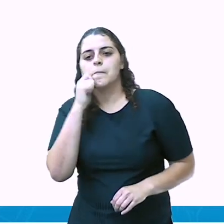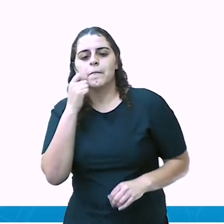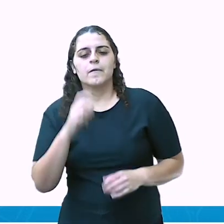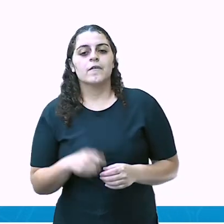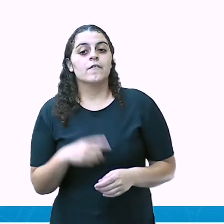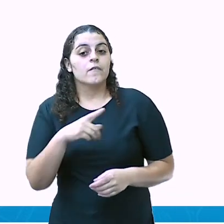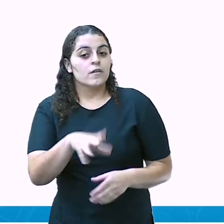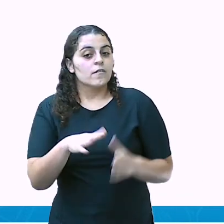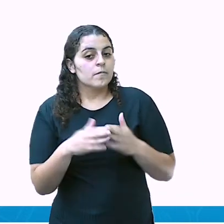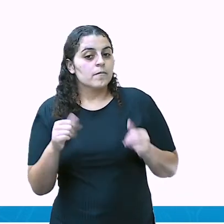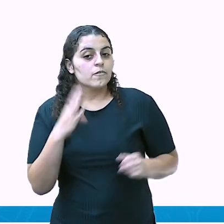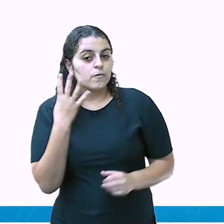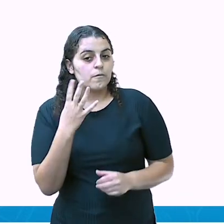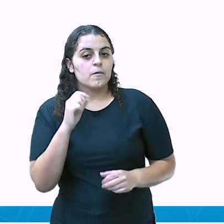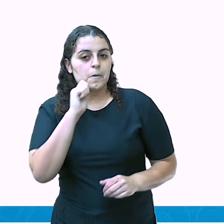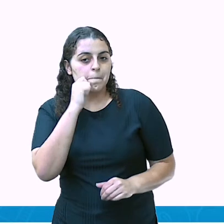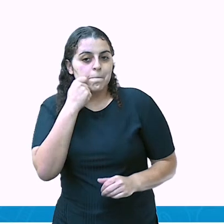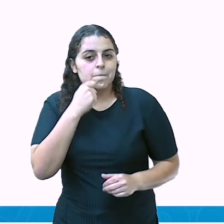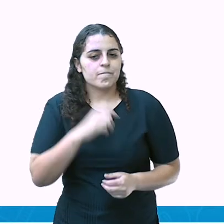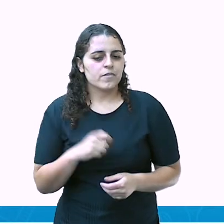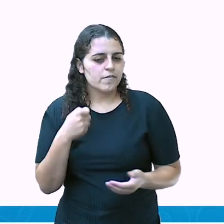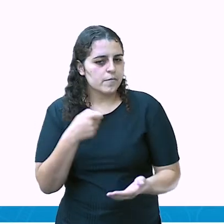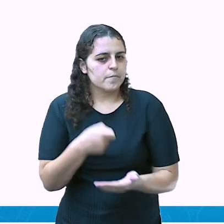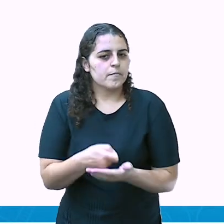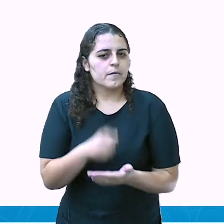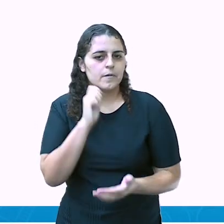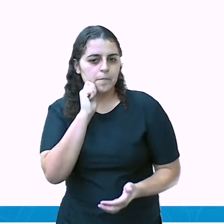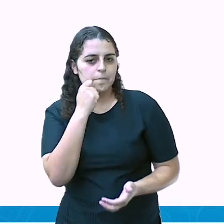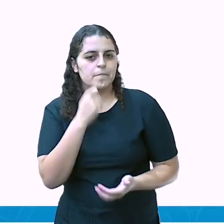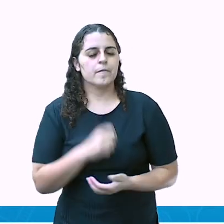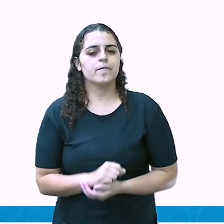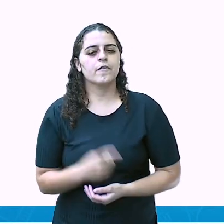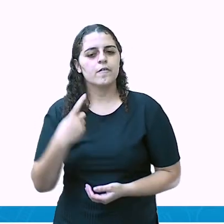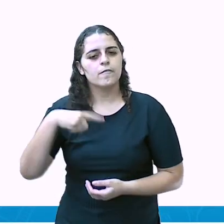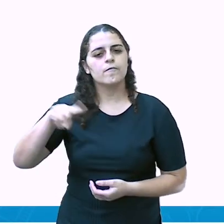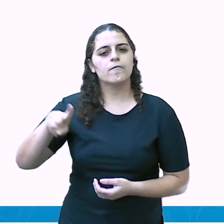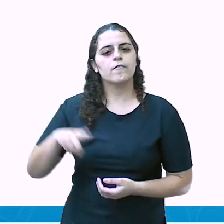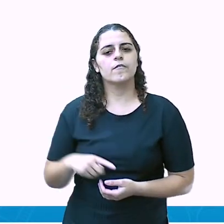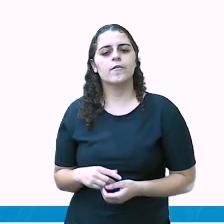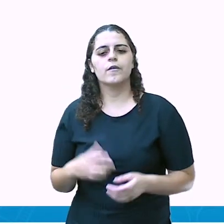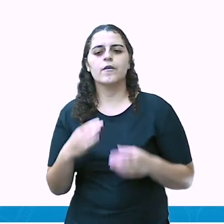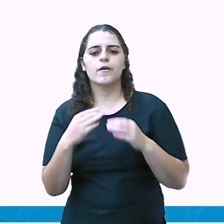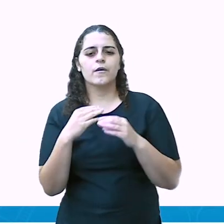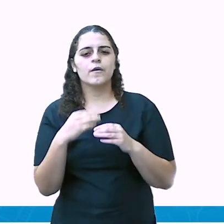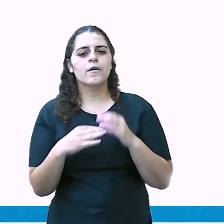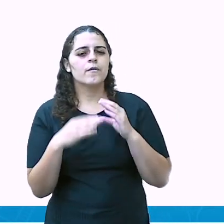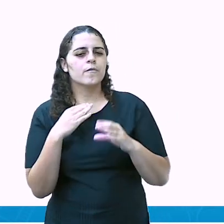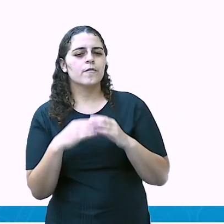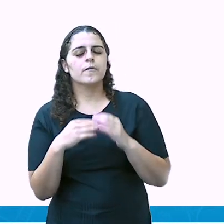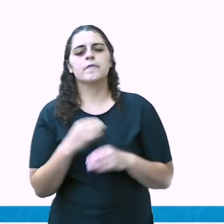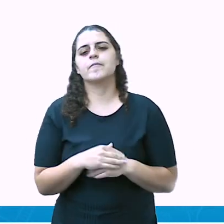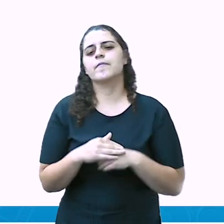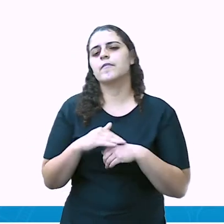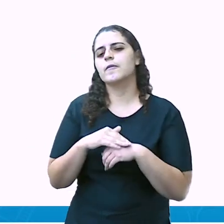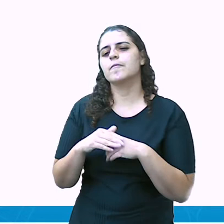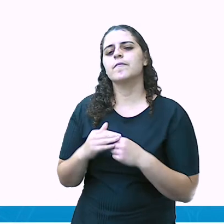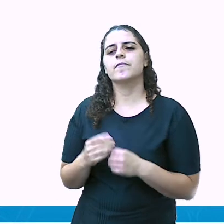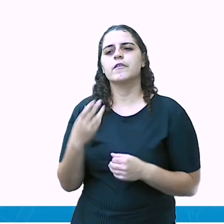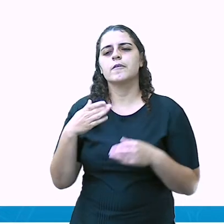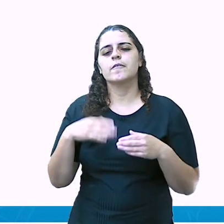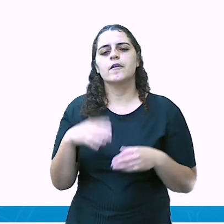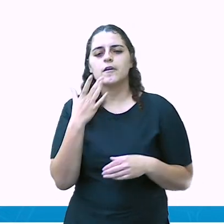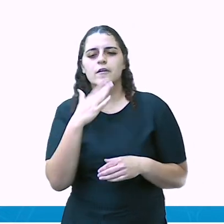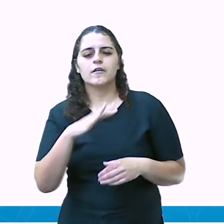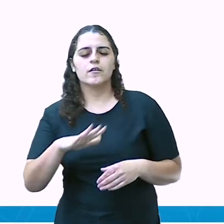pães. E o dinheiro está aqui no seu bolsinho, você vai pagar o pão. E foram conversando, chegaram lá na padaria, a criança travou